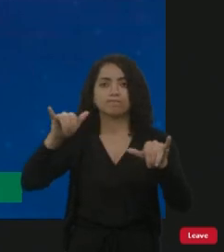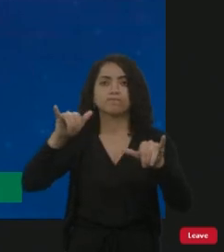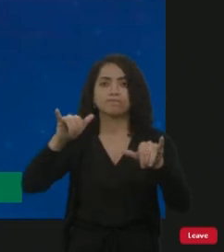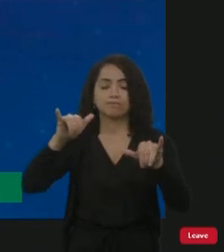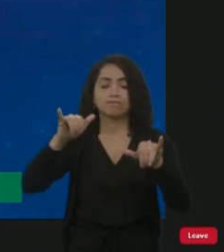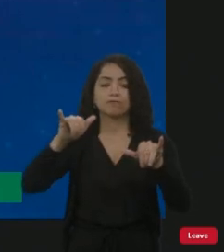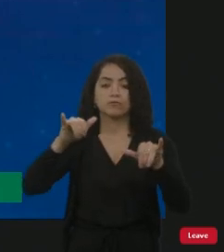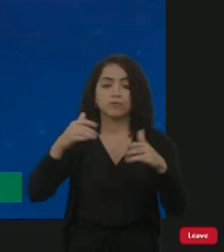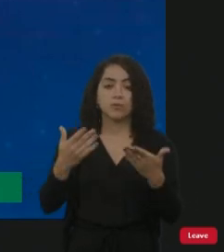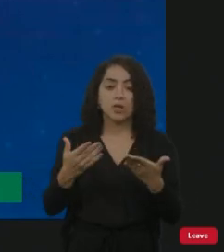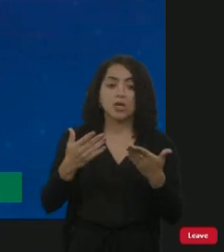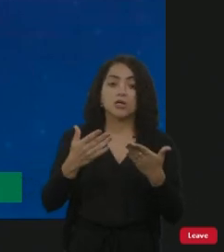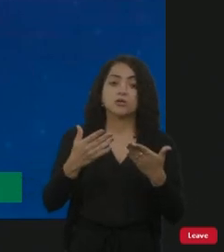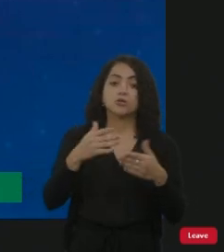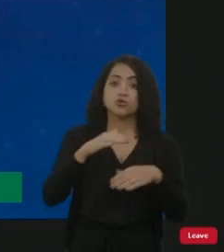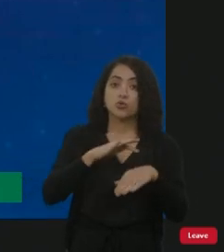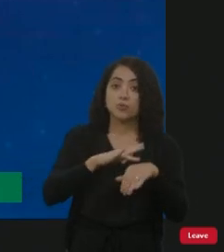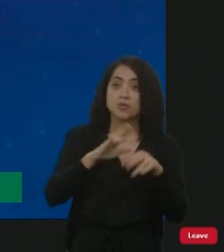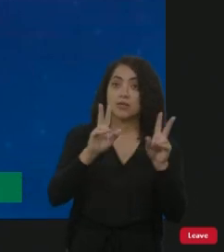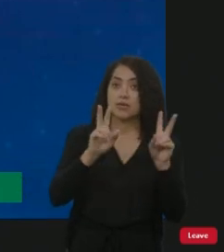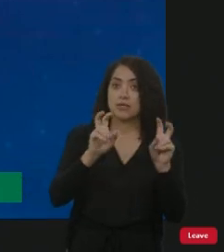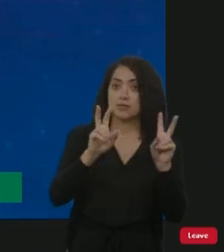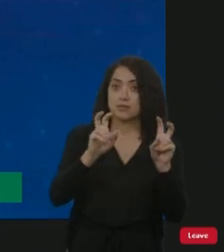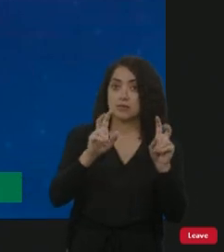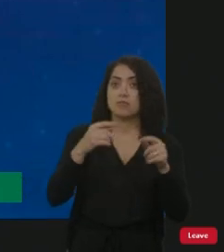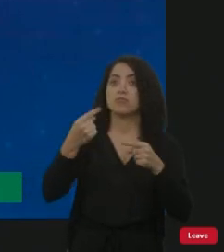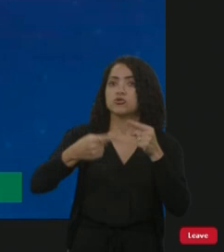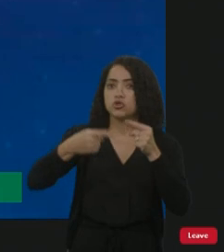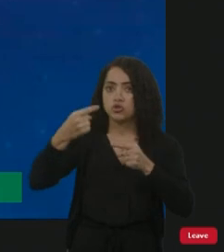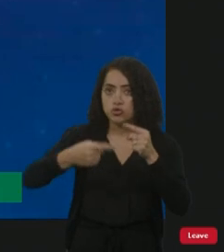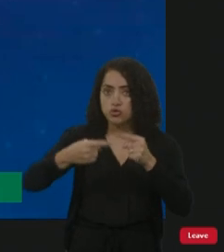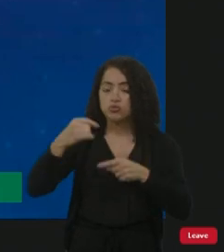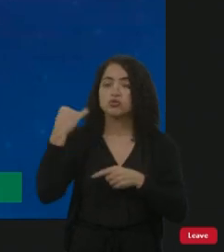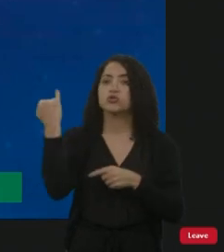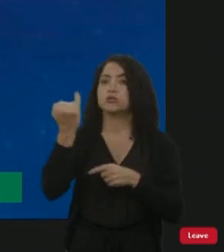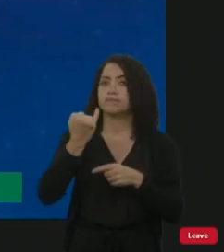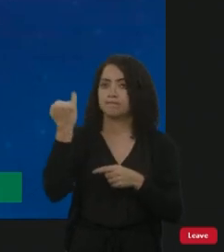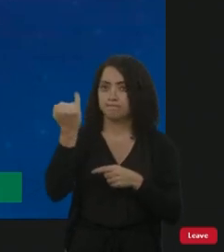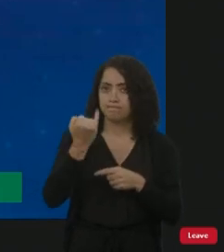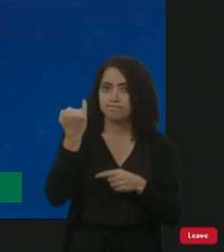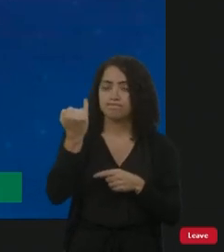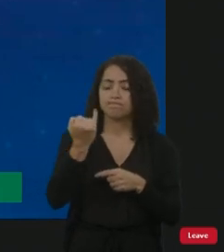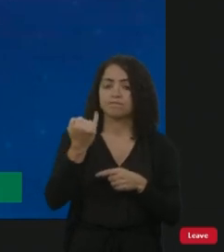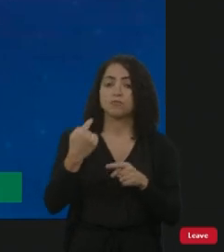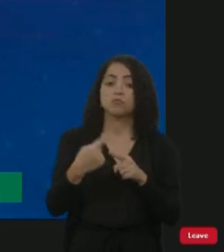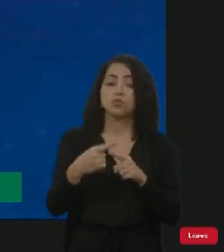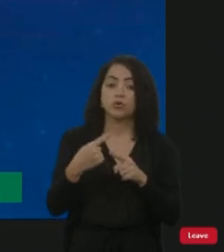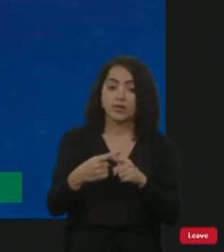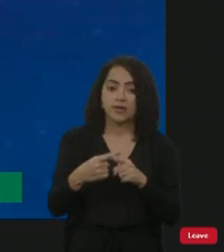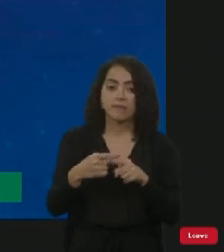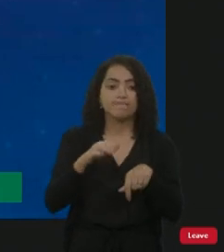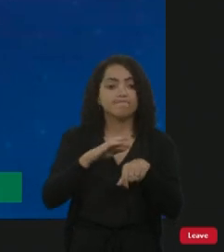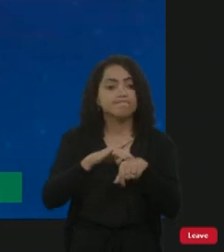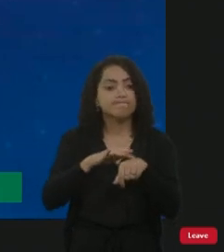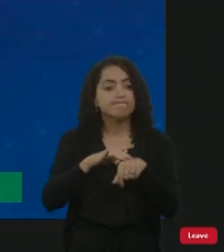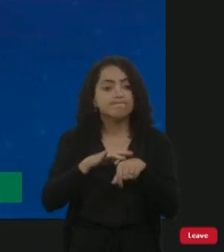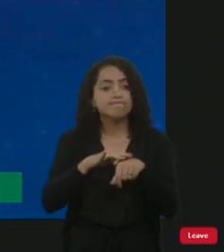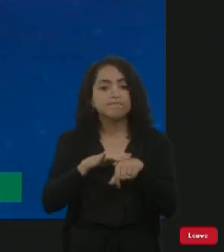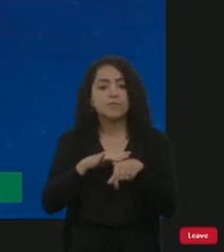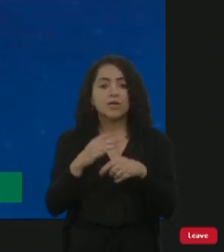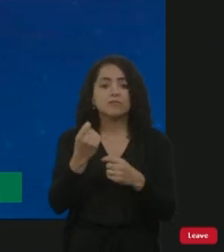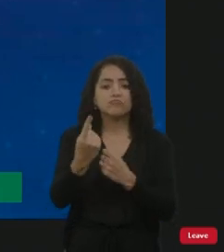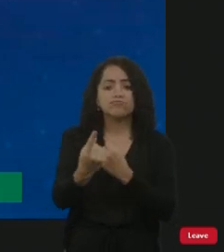divulgação sobre as doenças raras. A gente falar sobre elas é muito importante, né, porque são doenças que fogem do